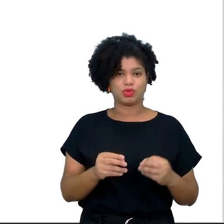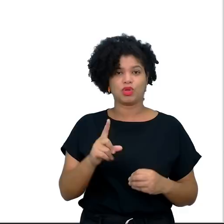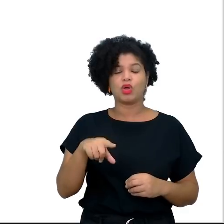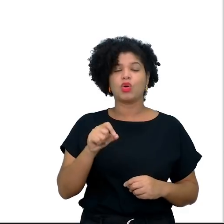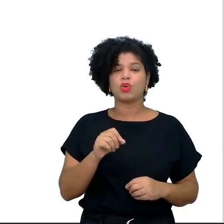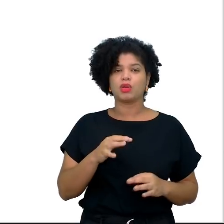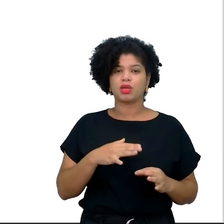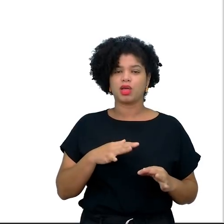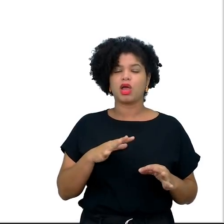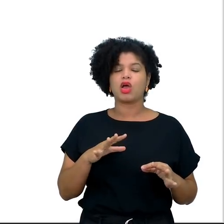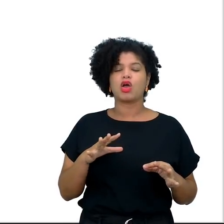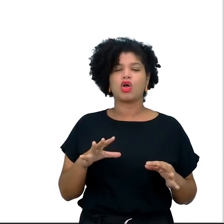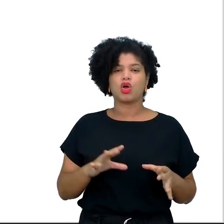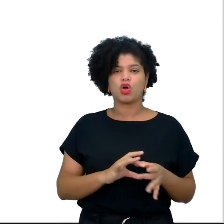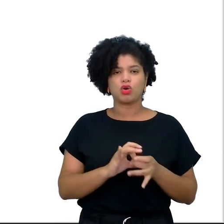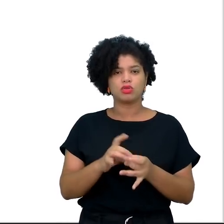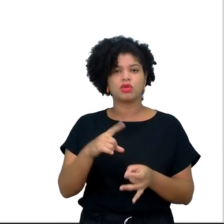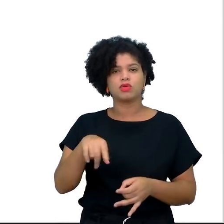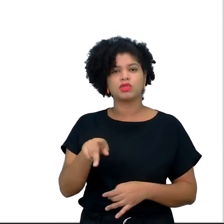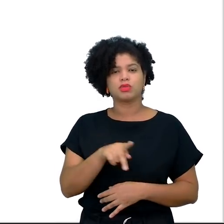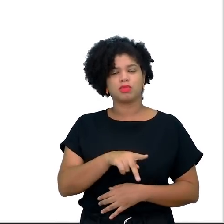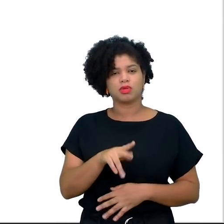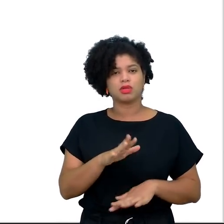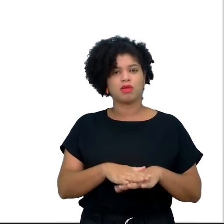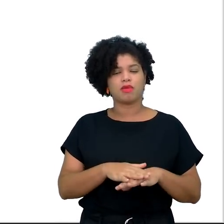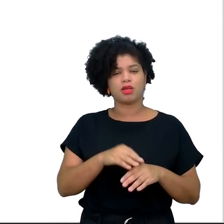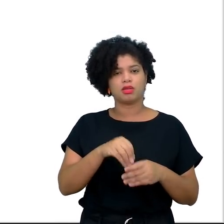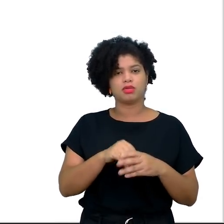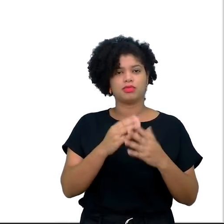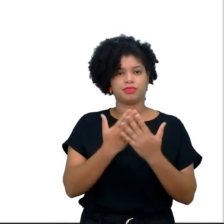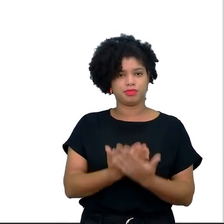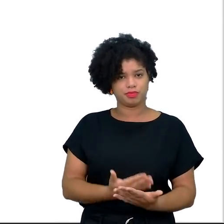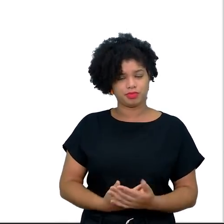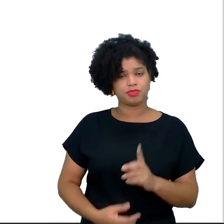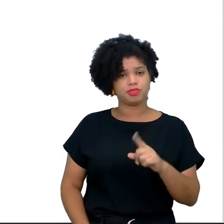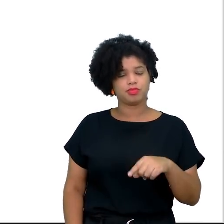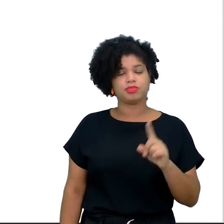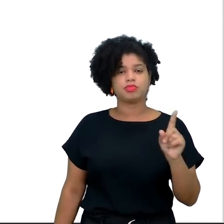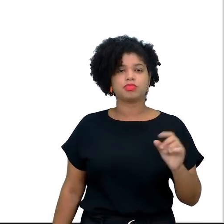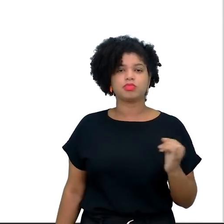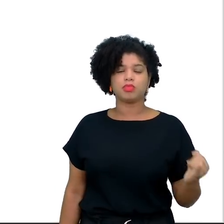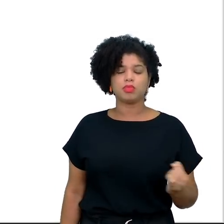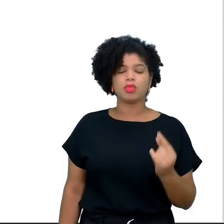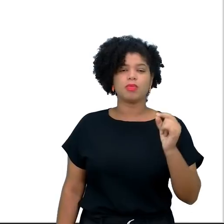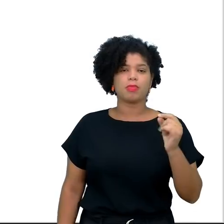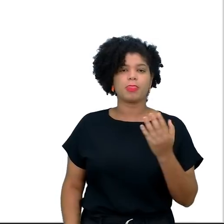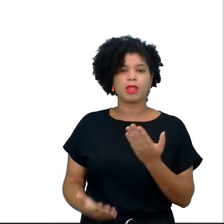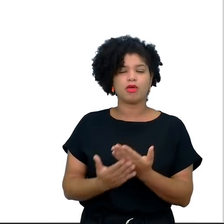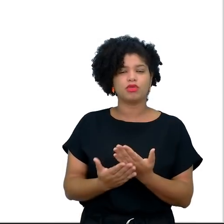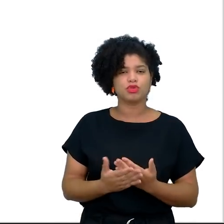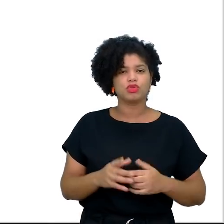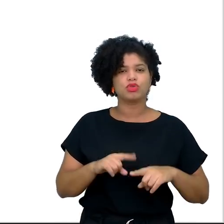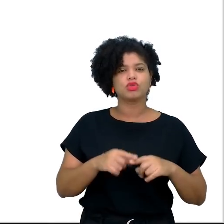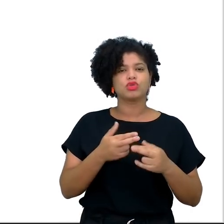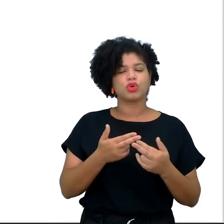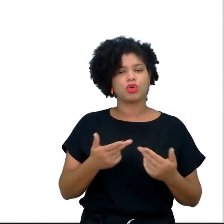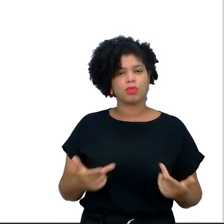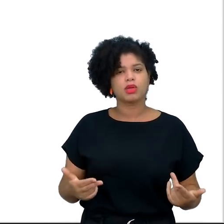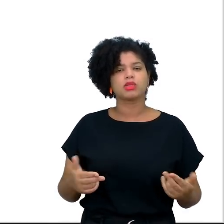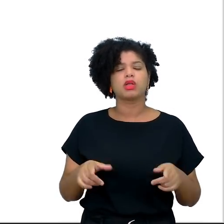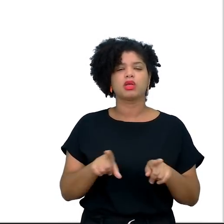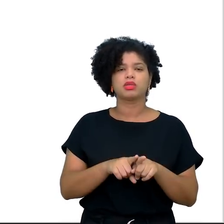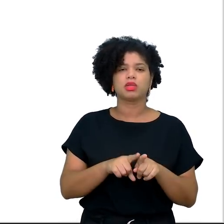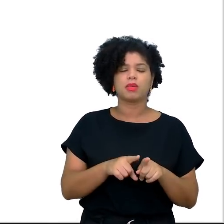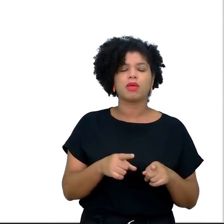os encaminhamentos que você, professor ou professora, faz na aula, né. Então, é muito importante o estudo do material, né, o estudo